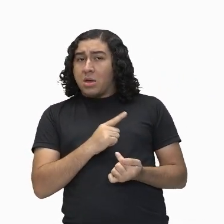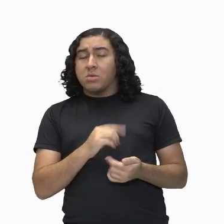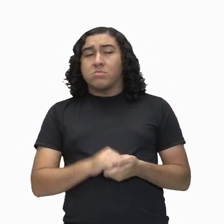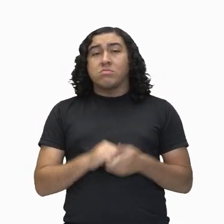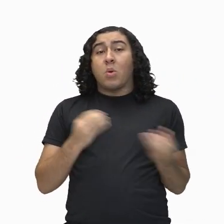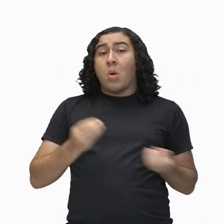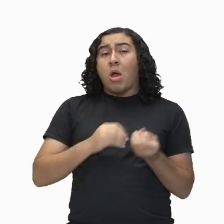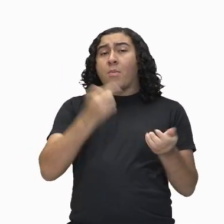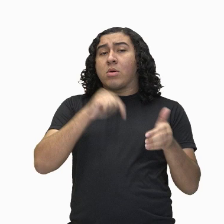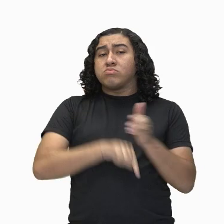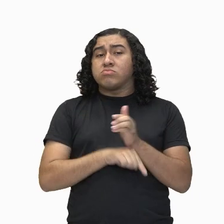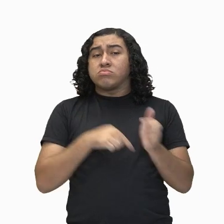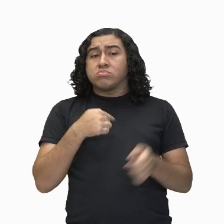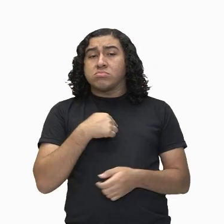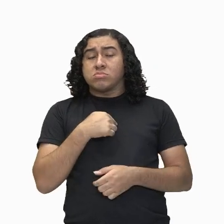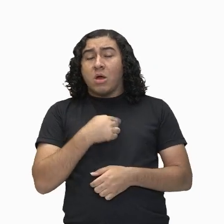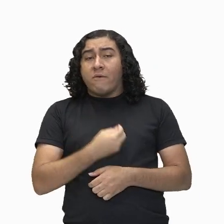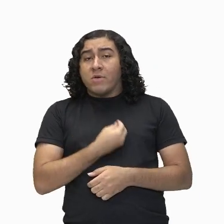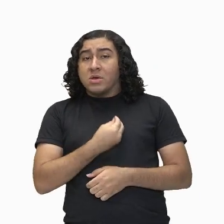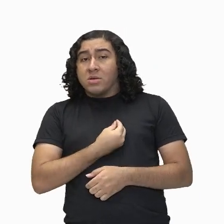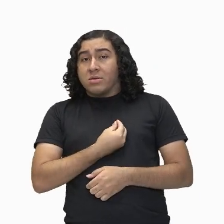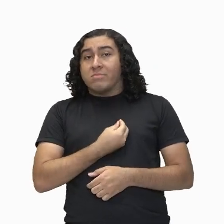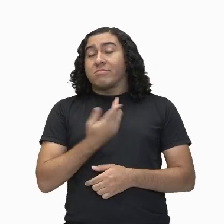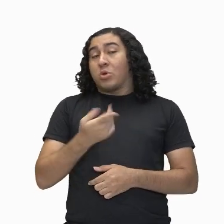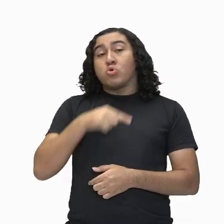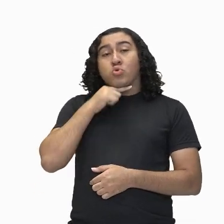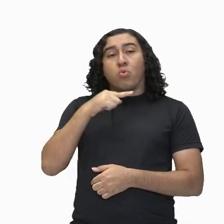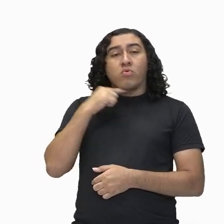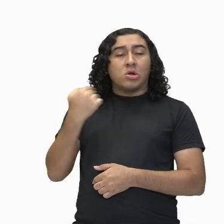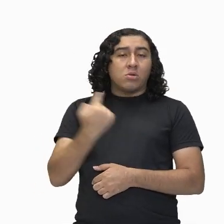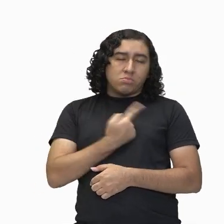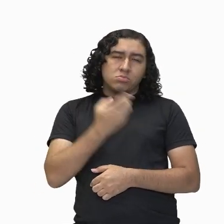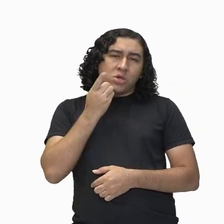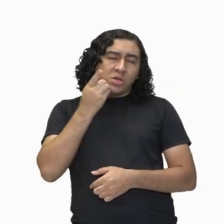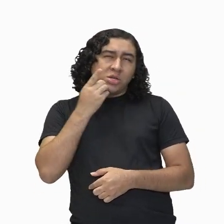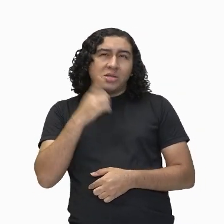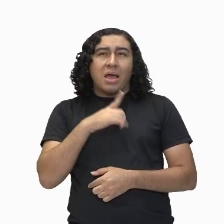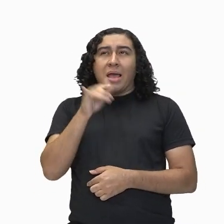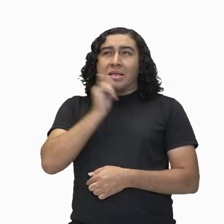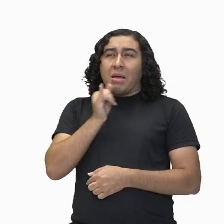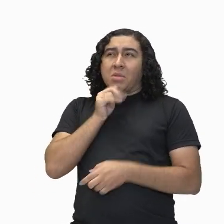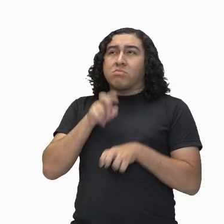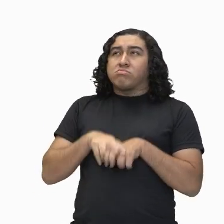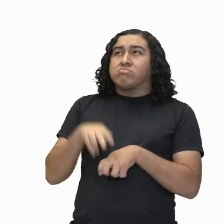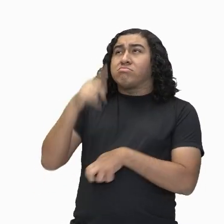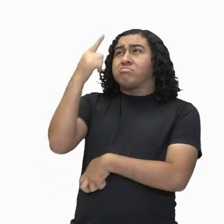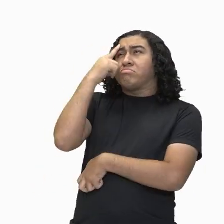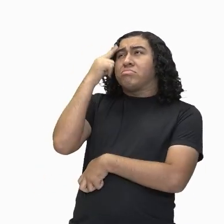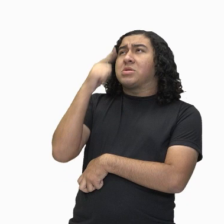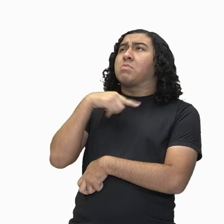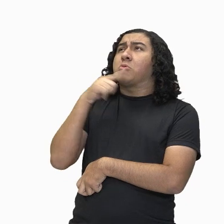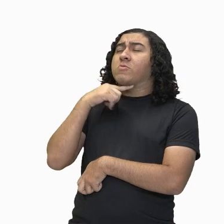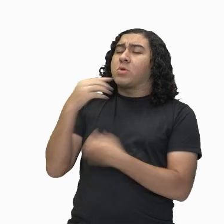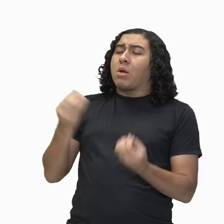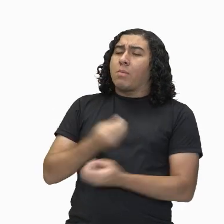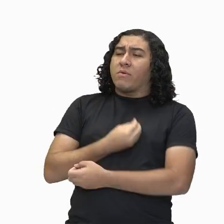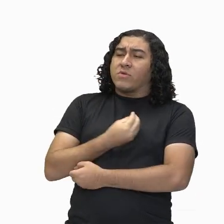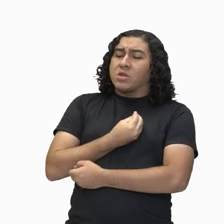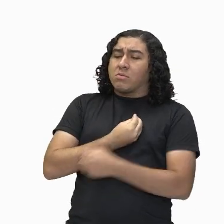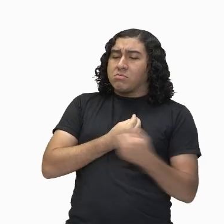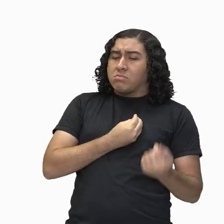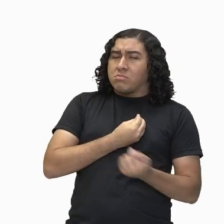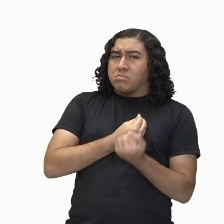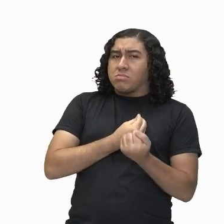vida? São questionamentos que a gente faz no nosso dia a dia, né? Constantemente nós estamos nos perguntando sobre isso. Como é que é essa vida?